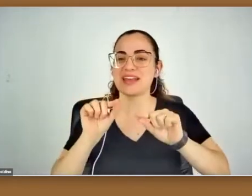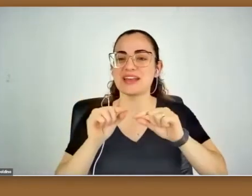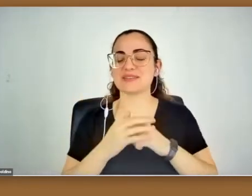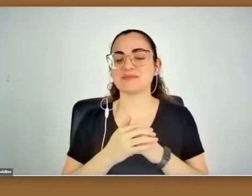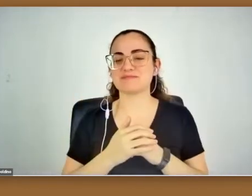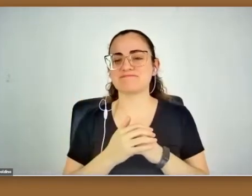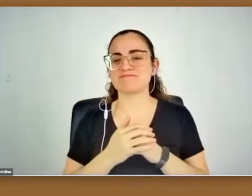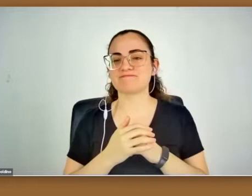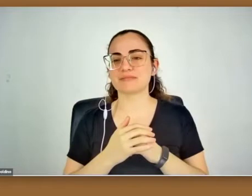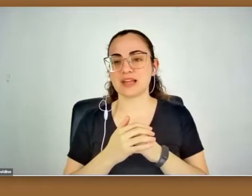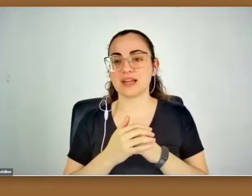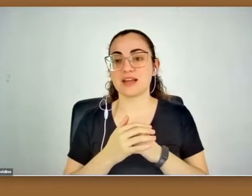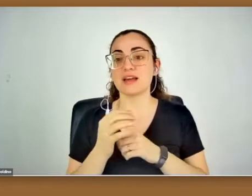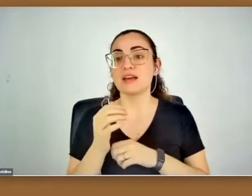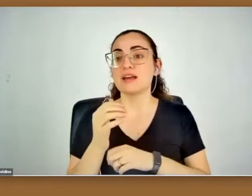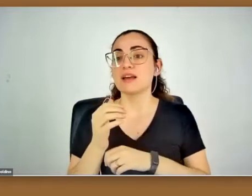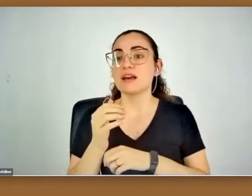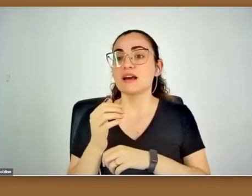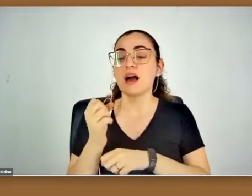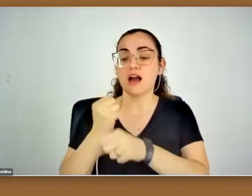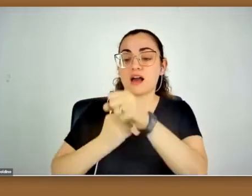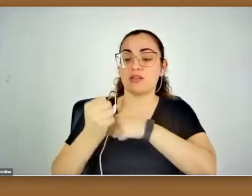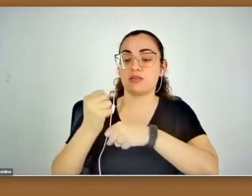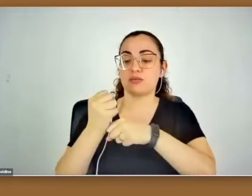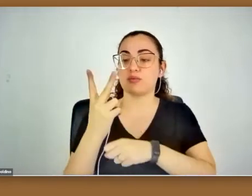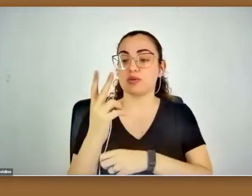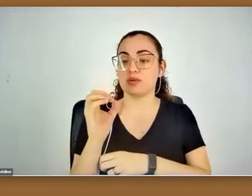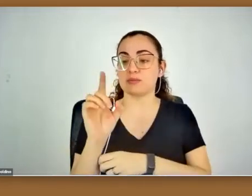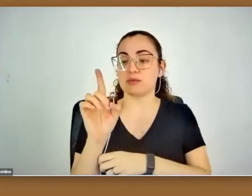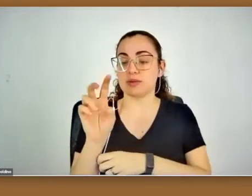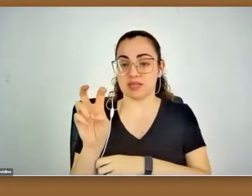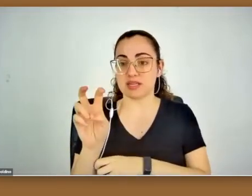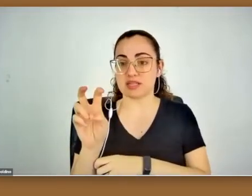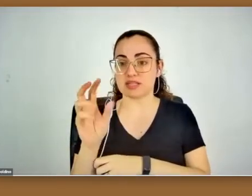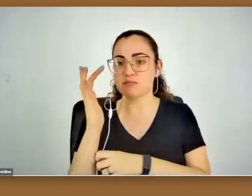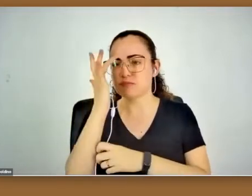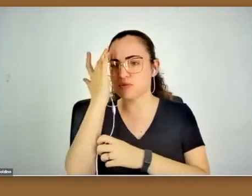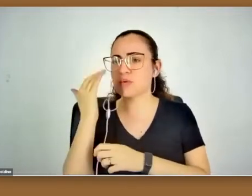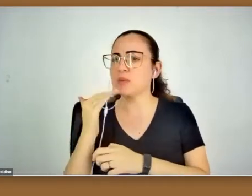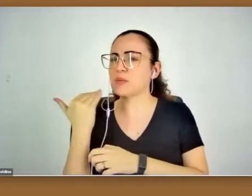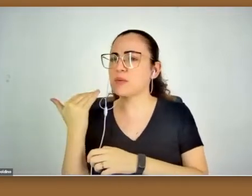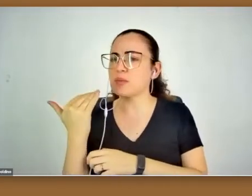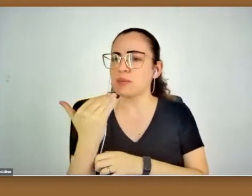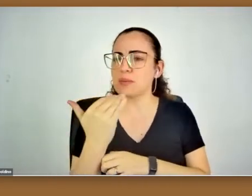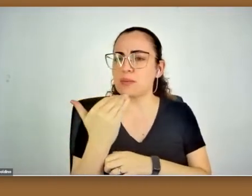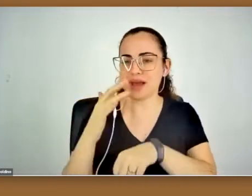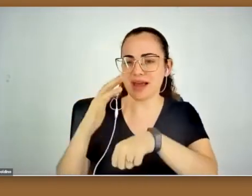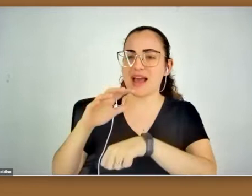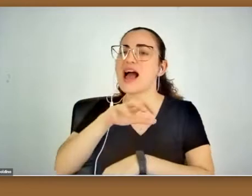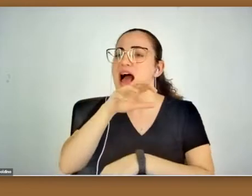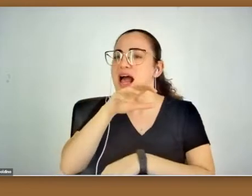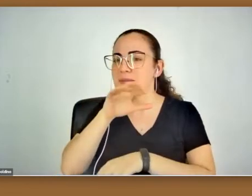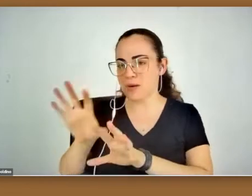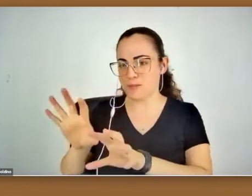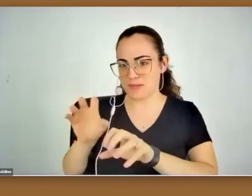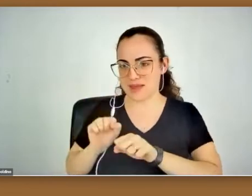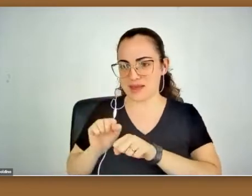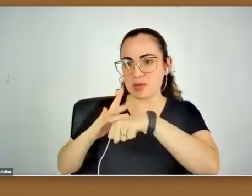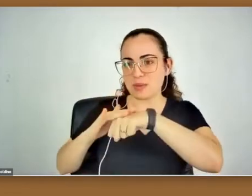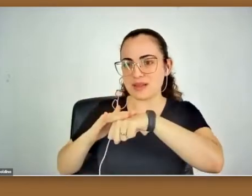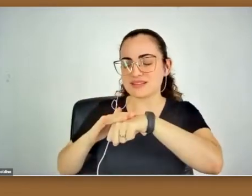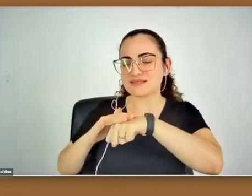considerar o número de pessoas mortas por animais em 2015, né? Os mosquitos, eles estão em